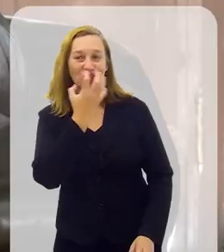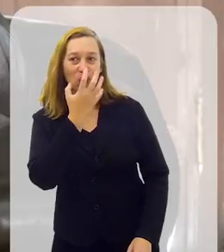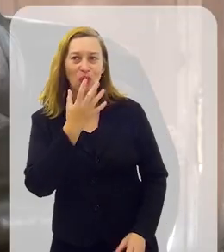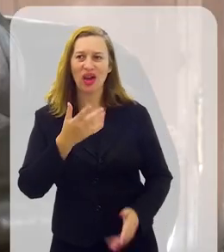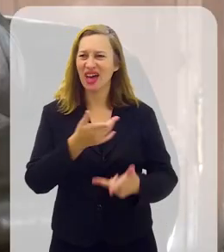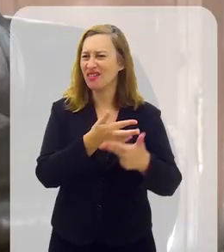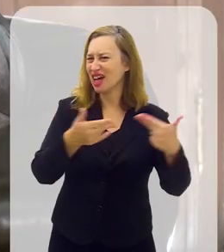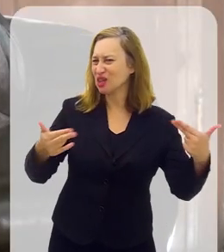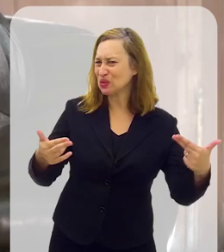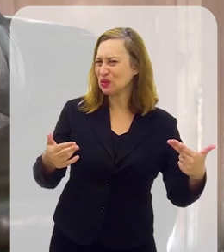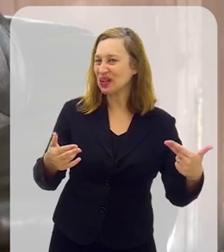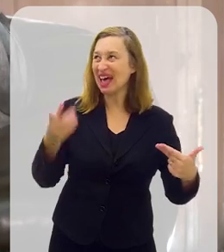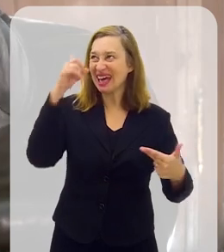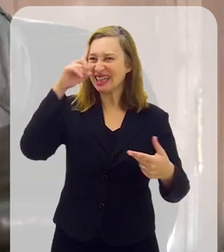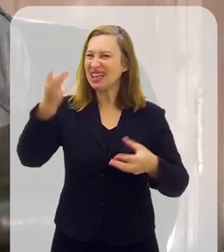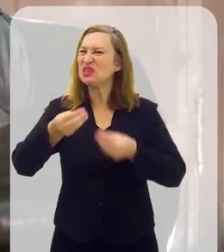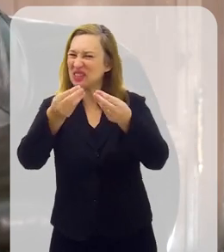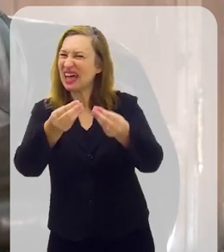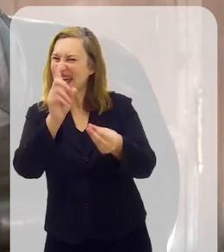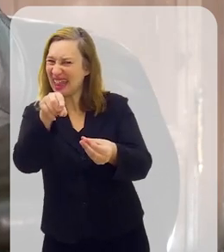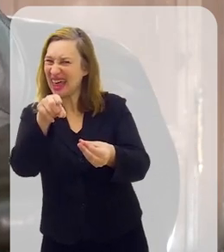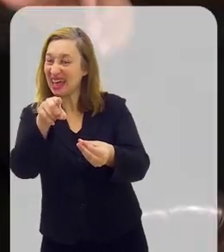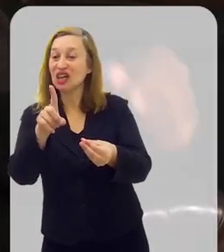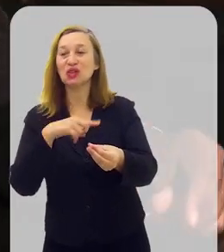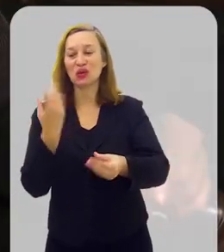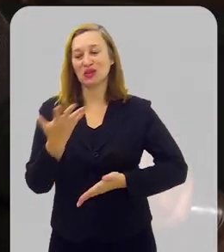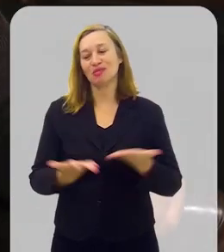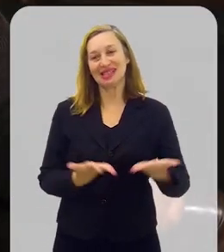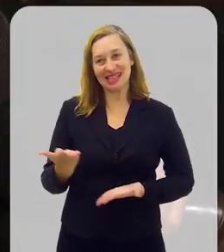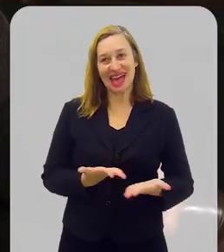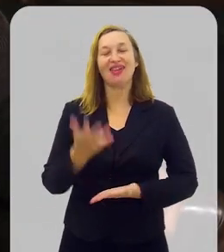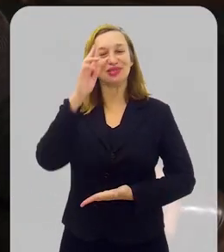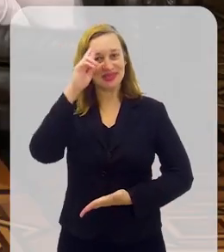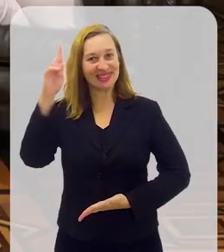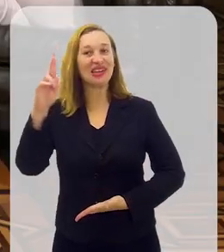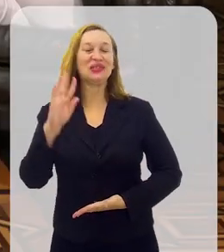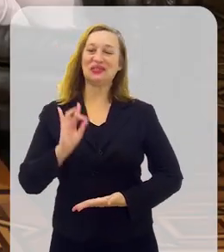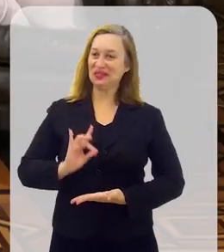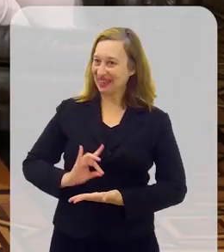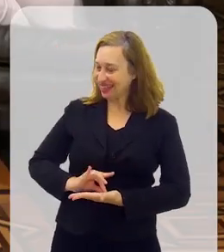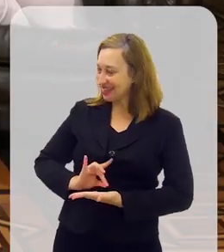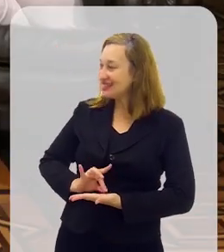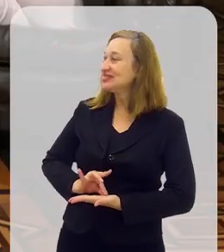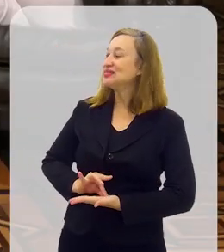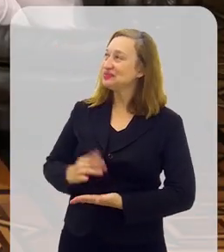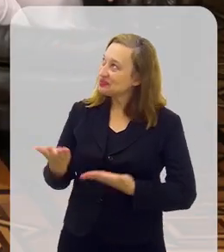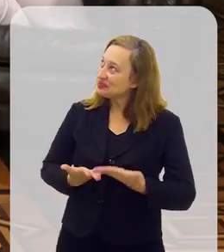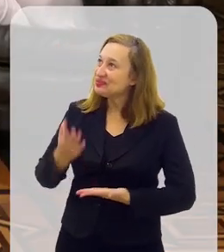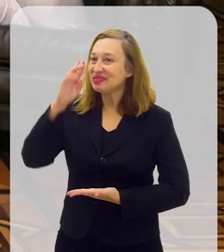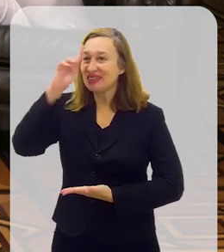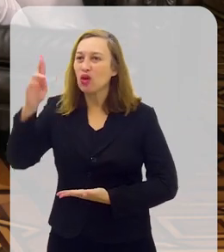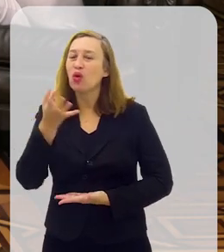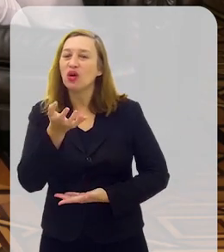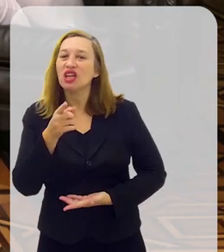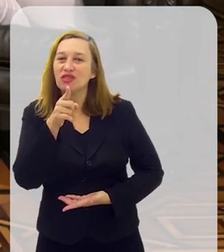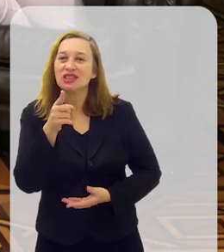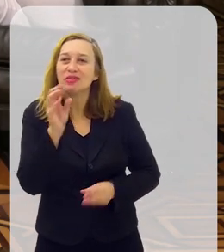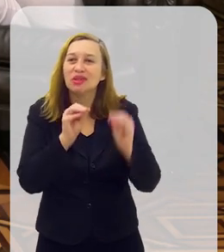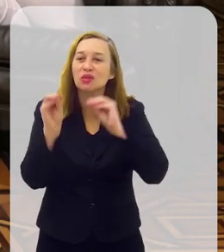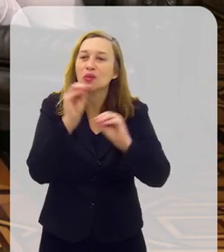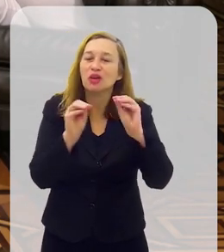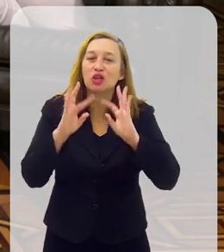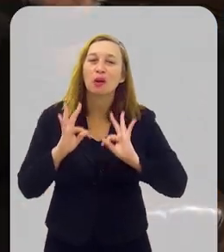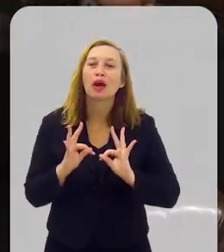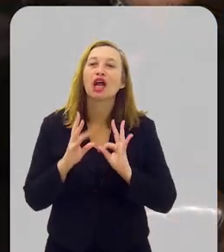que é tanta coisa né filho Deus dá assim né somos servos né minha irmão aqui PR para servir servos eu queria que você